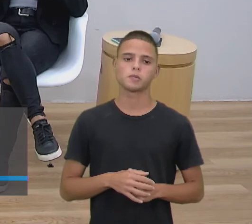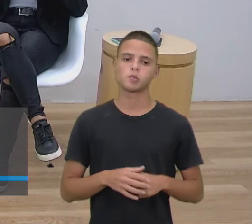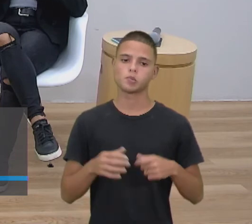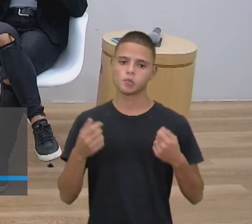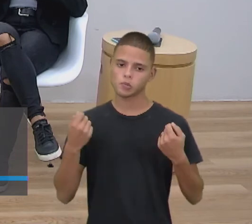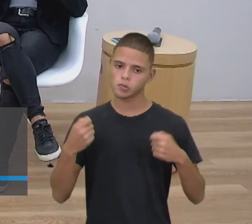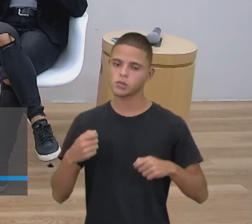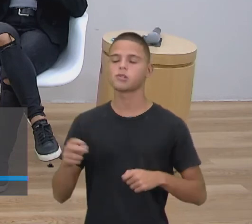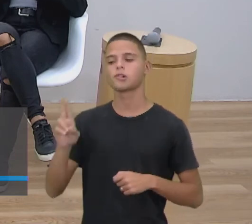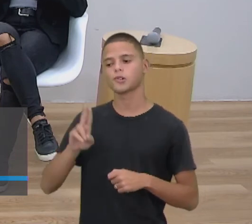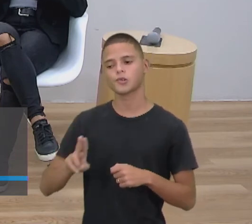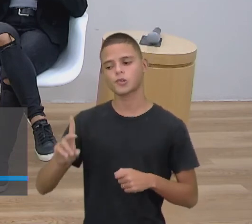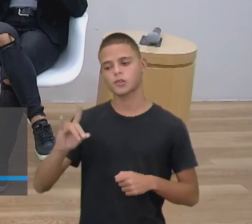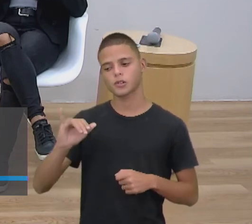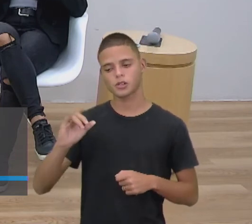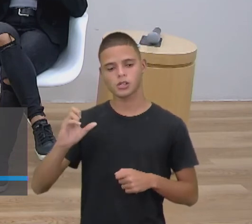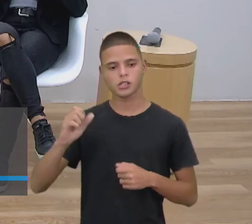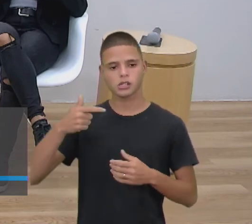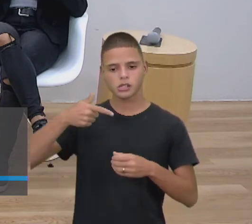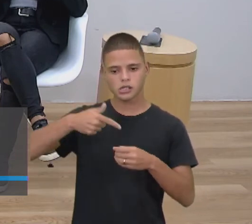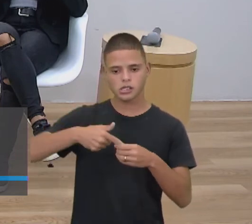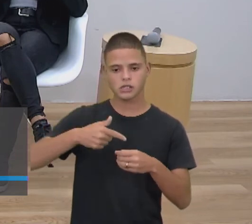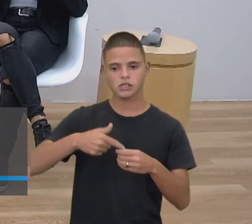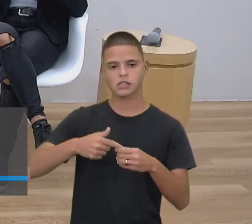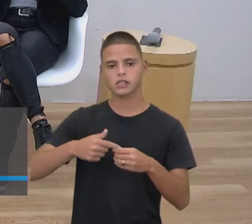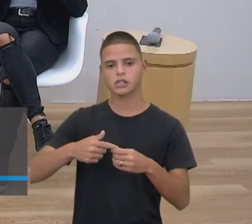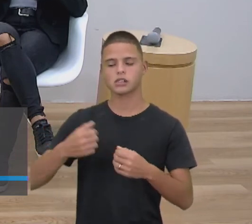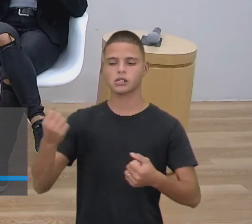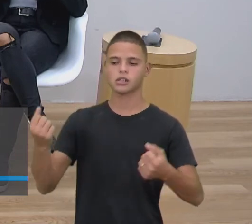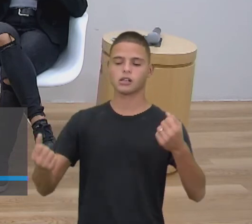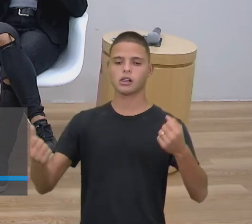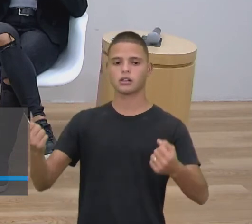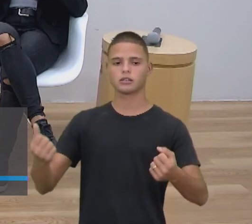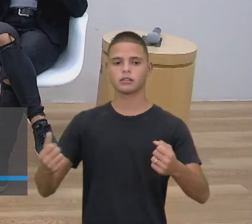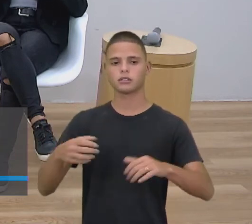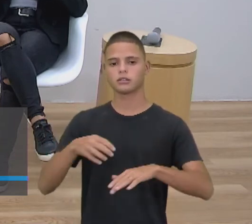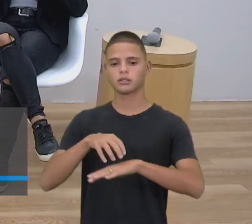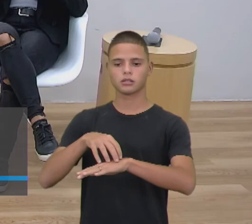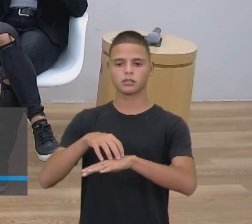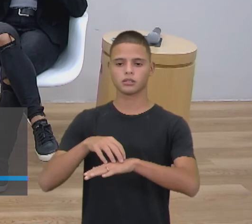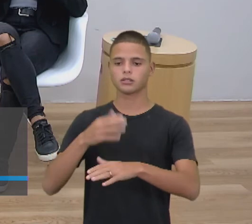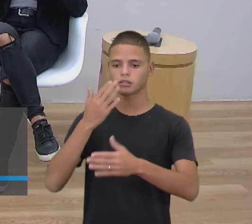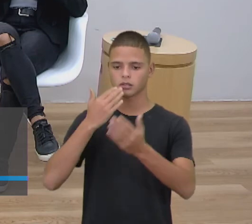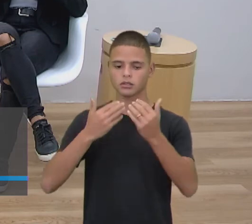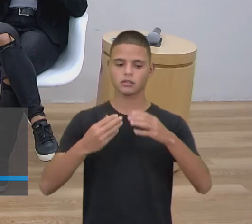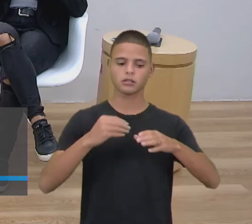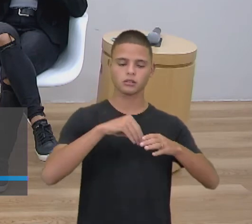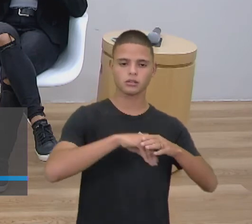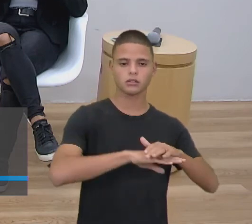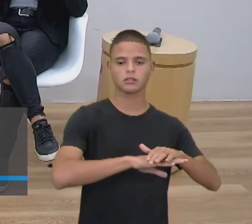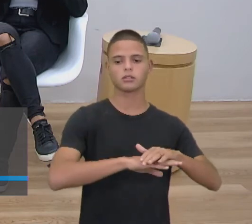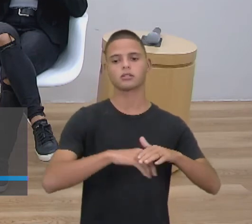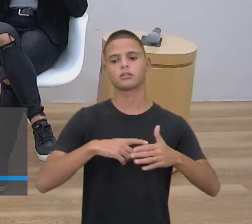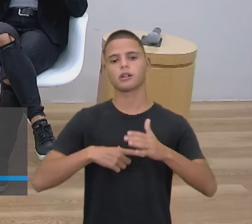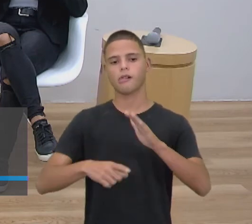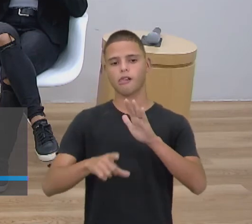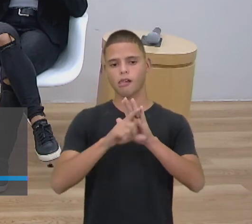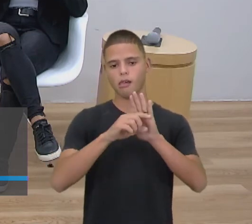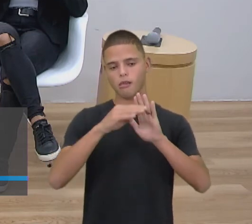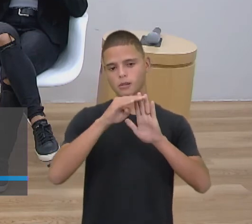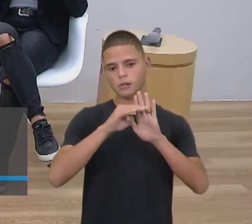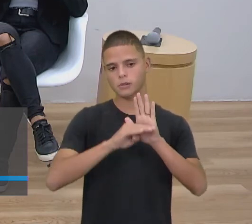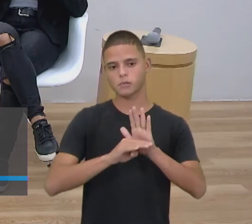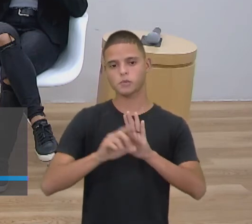caminhão usa diesel, né, então quando você consegue colocar uma porcentagem de biodiesel, e isso é mandatório, está em lei,